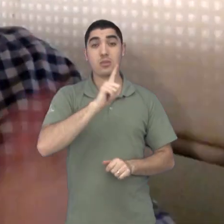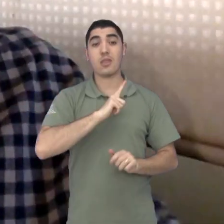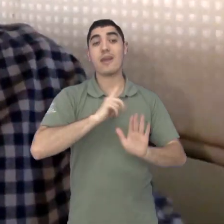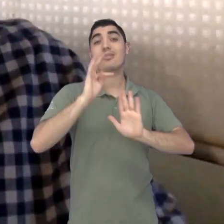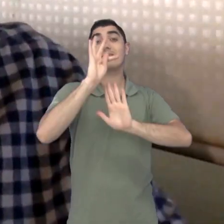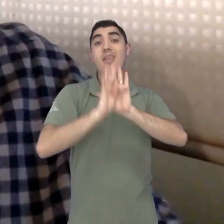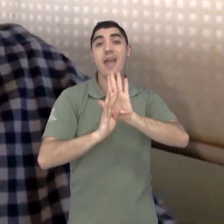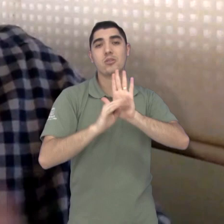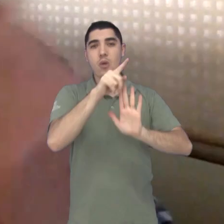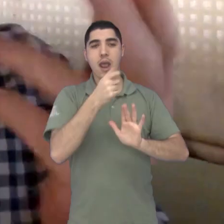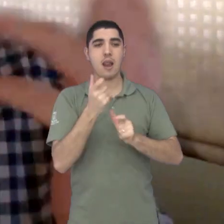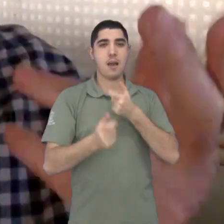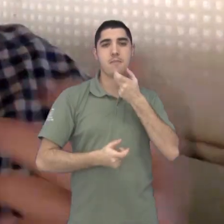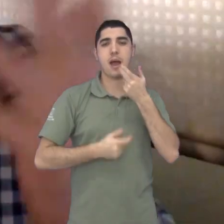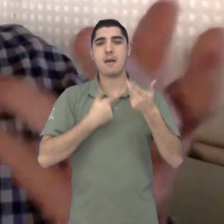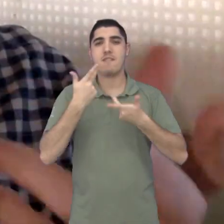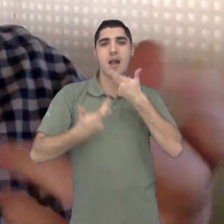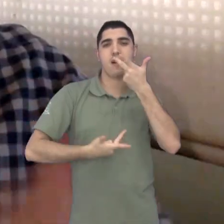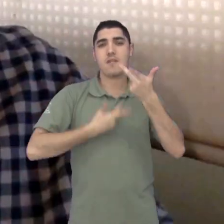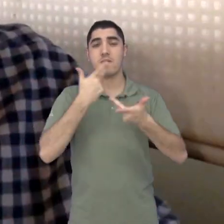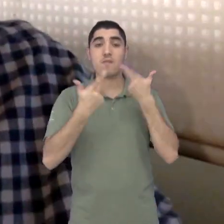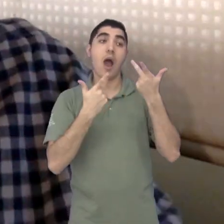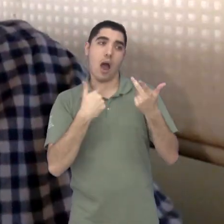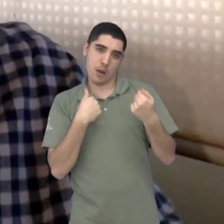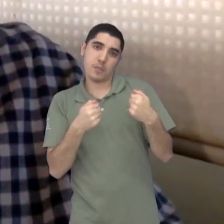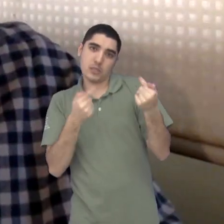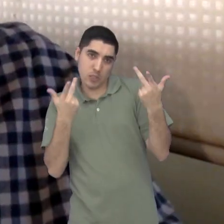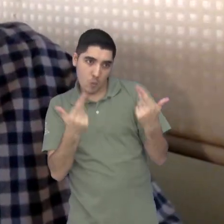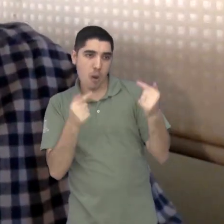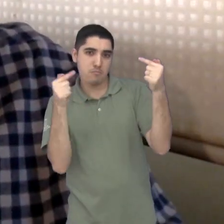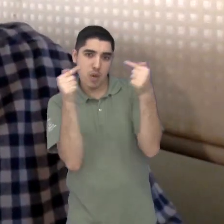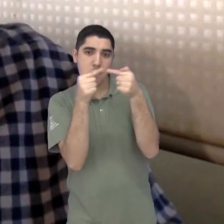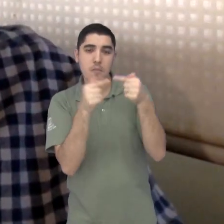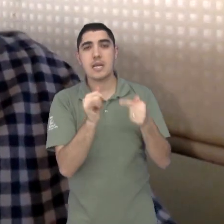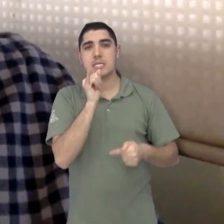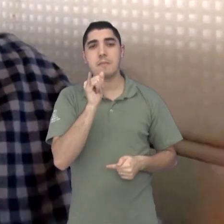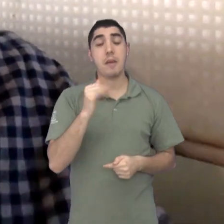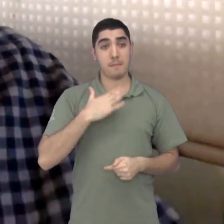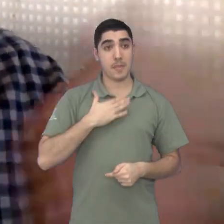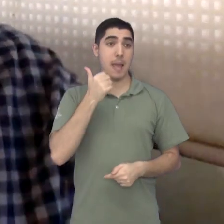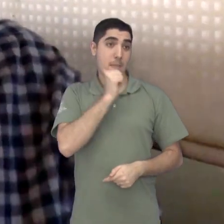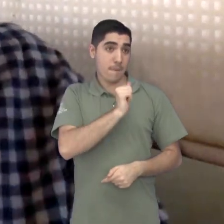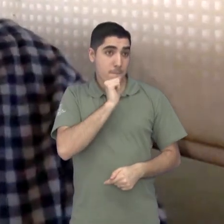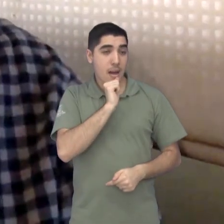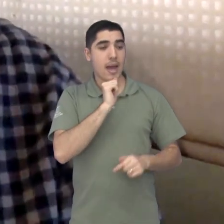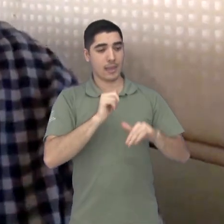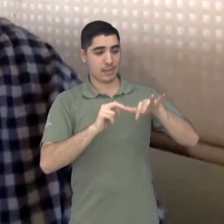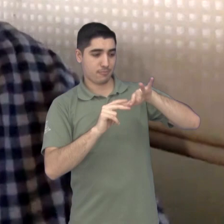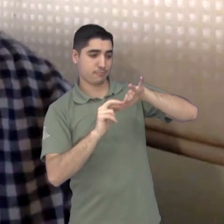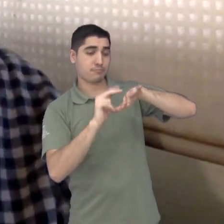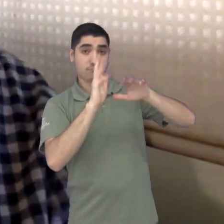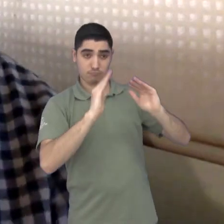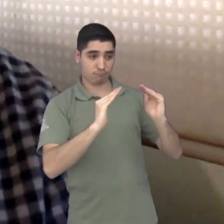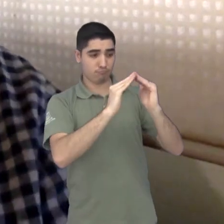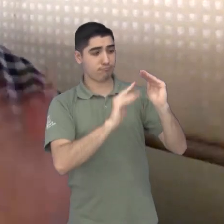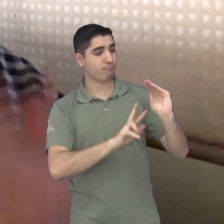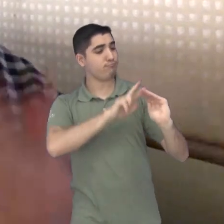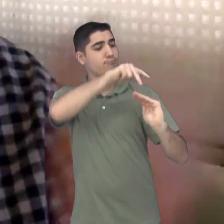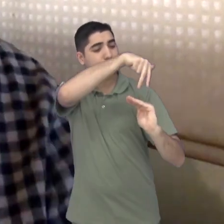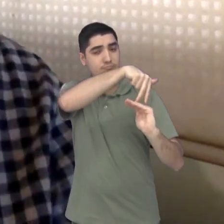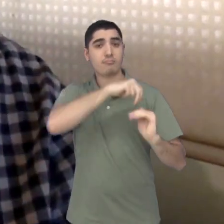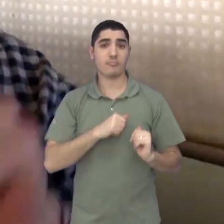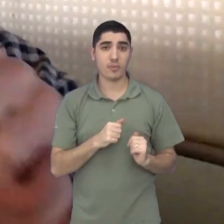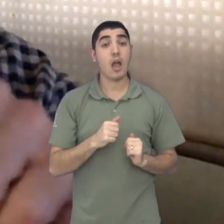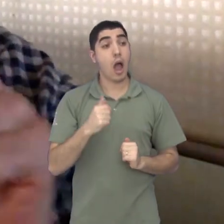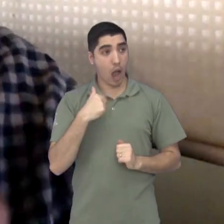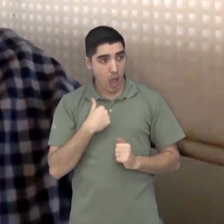subiu no telhado. Aí ele ficou pensando, como é que eu vou dizer isso? Minha mãe subiu no telhado. Minha mãe subiu no telhado. Ah, minha mãe subiu